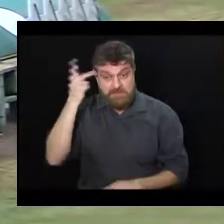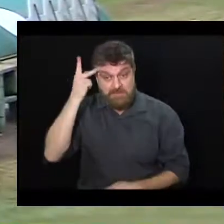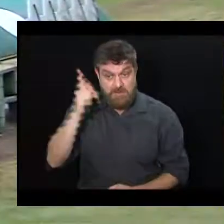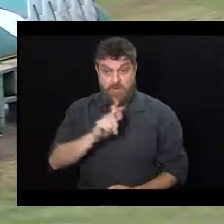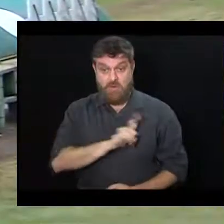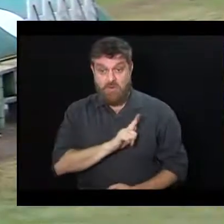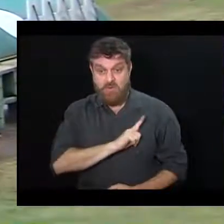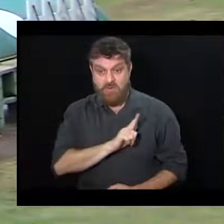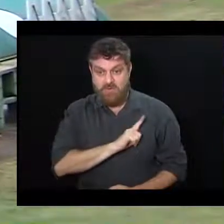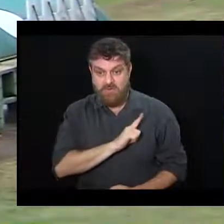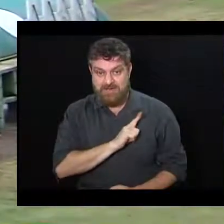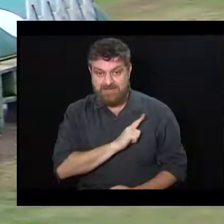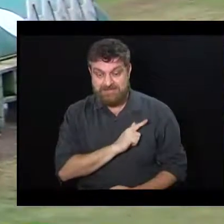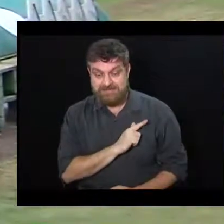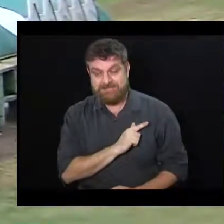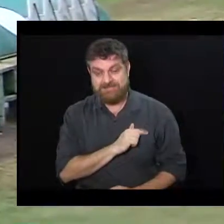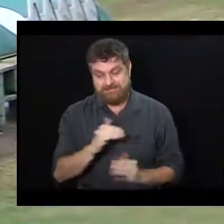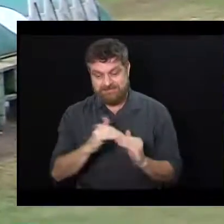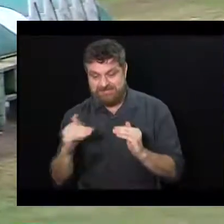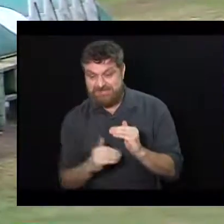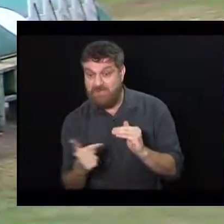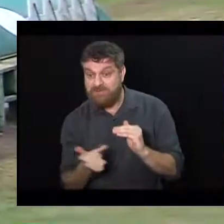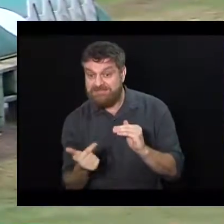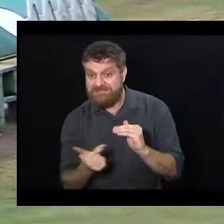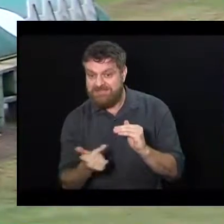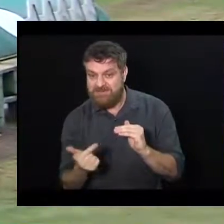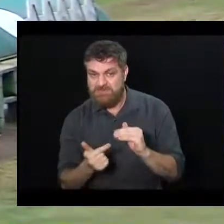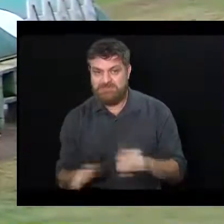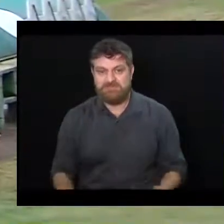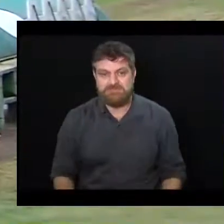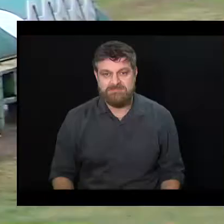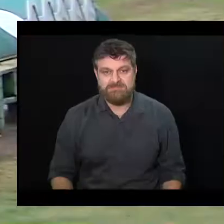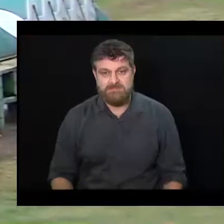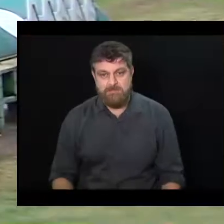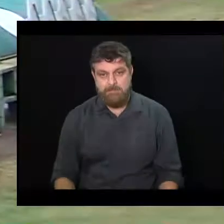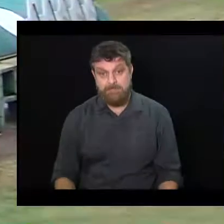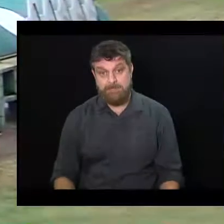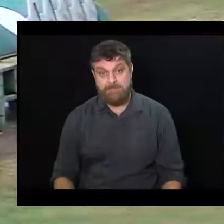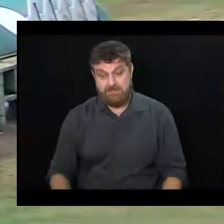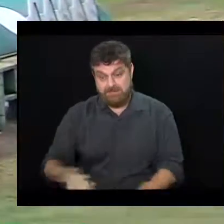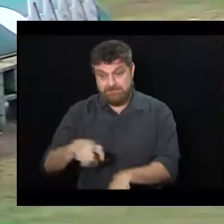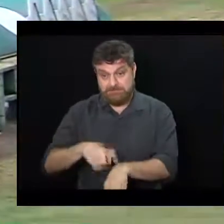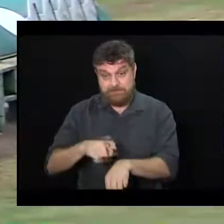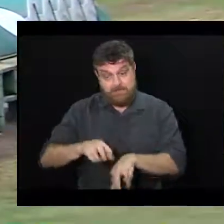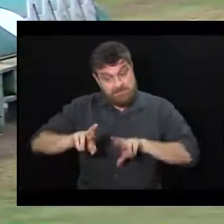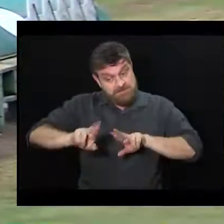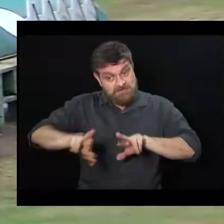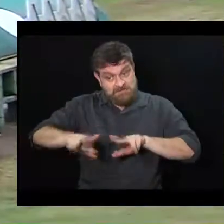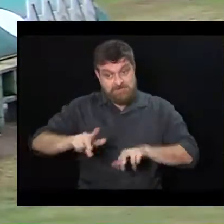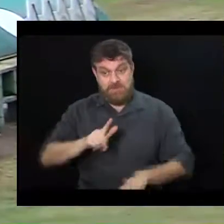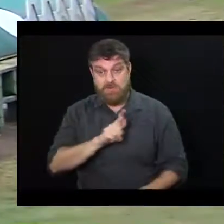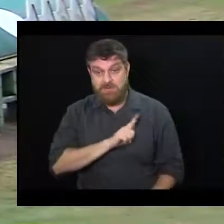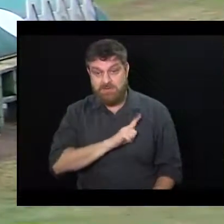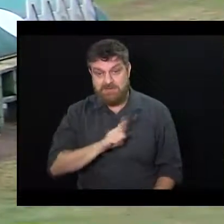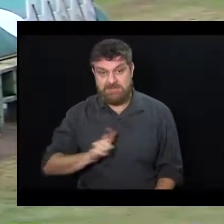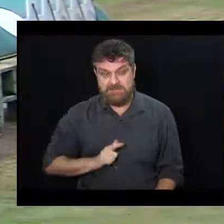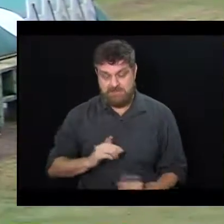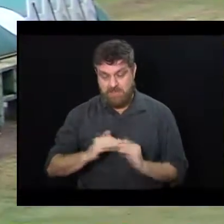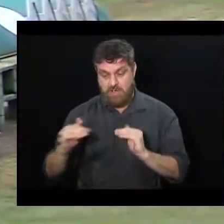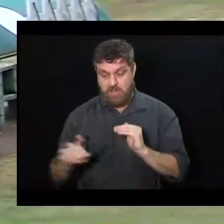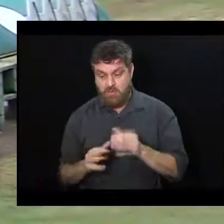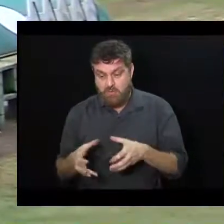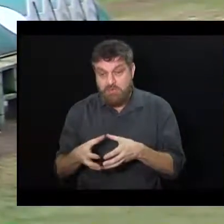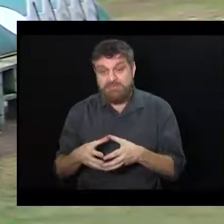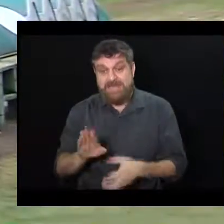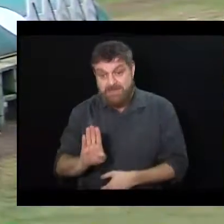acabou sendo o vice-campeão da competição estadual. Bom, mas o momento é um pouco diferente. O Guarani disputa a Série B, o Palmeiras